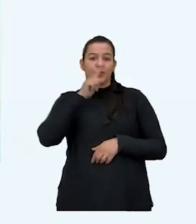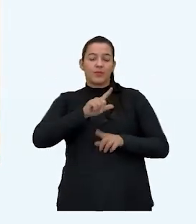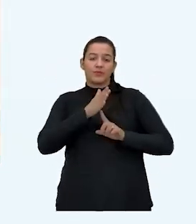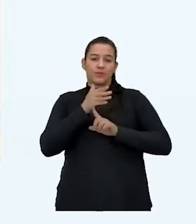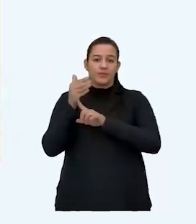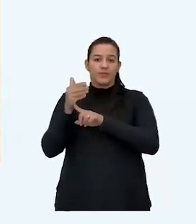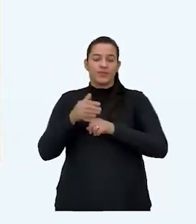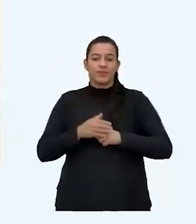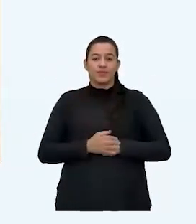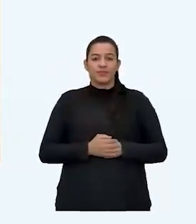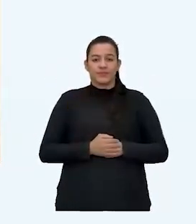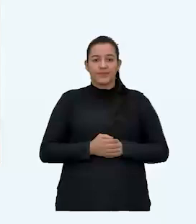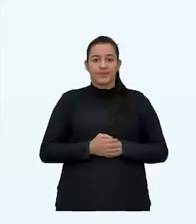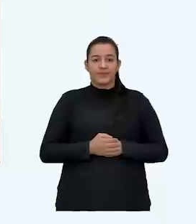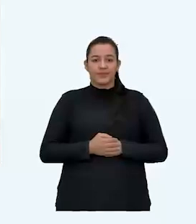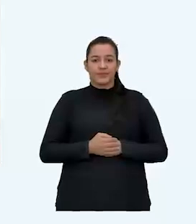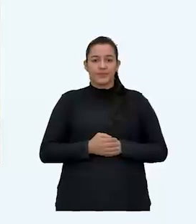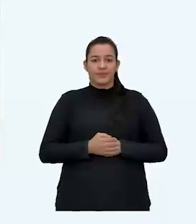agora.